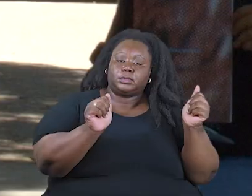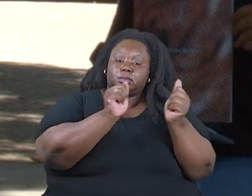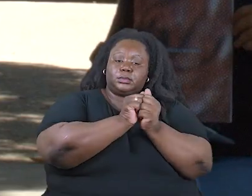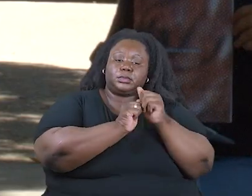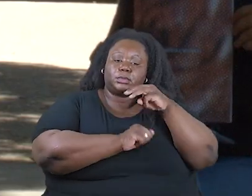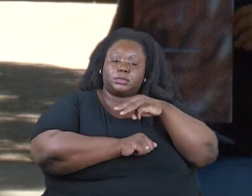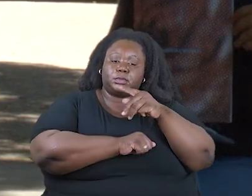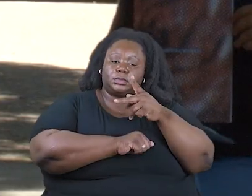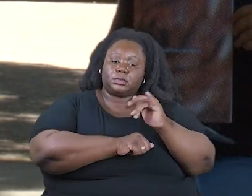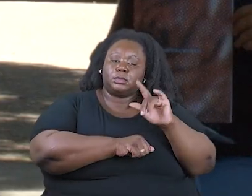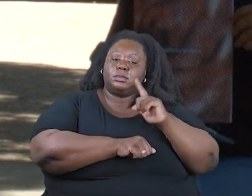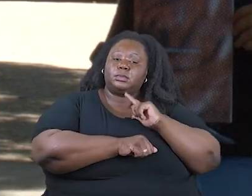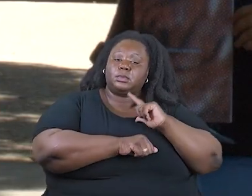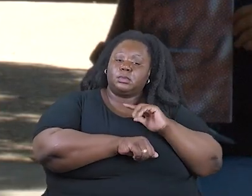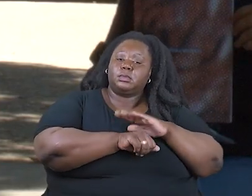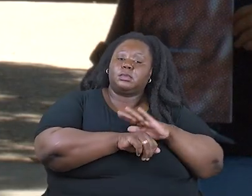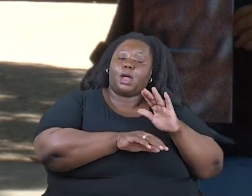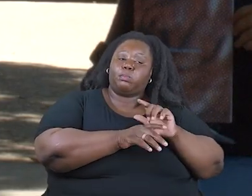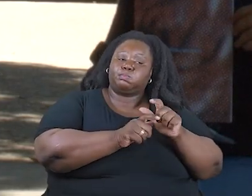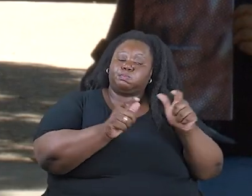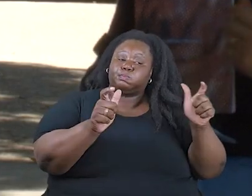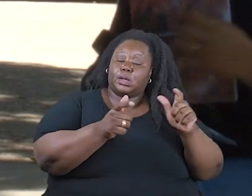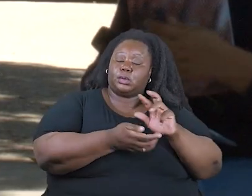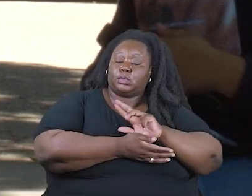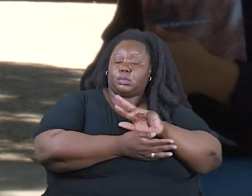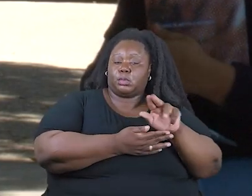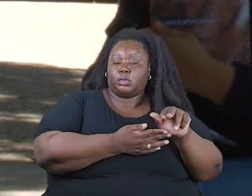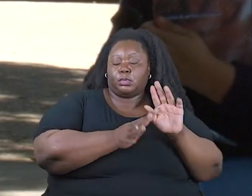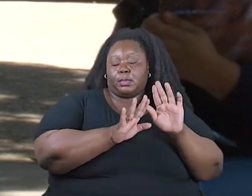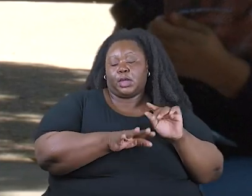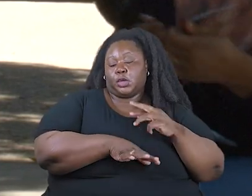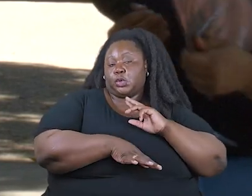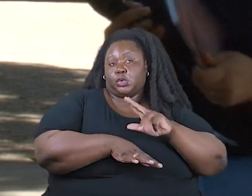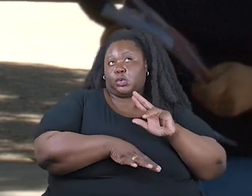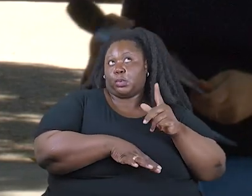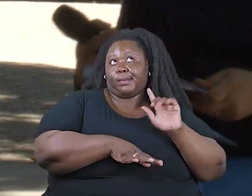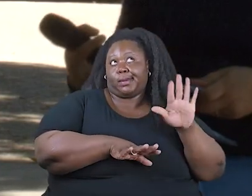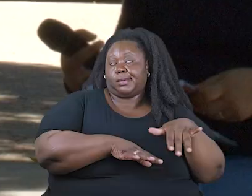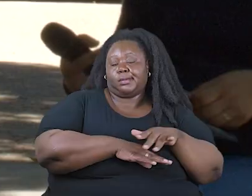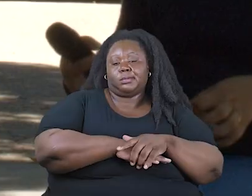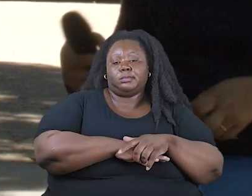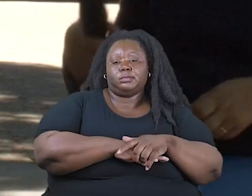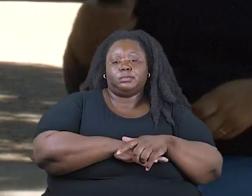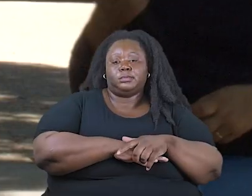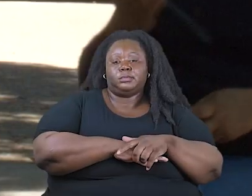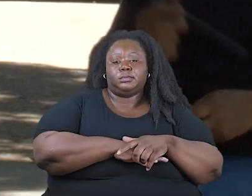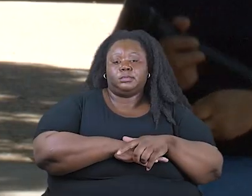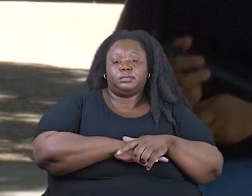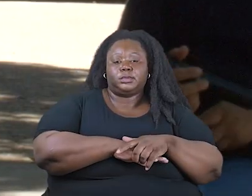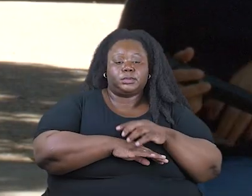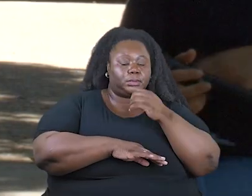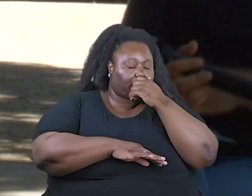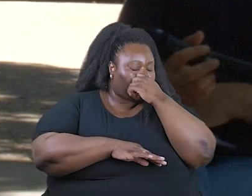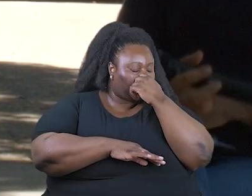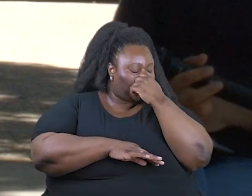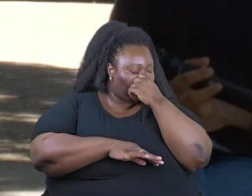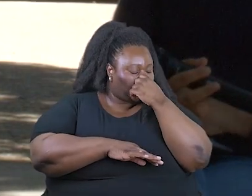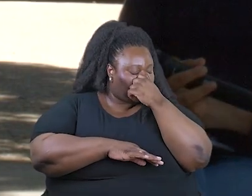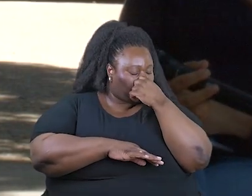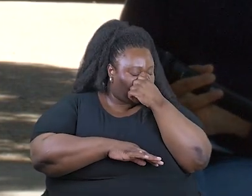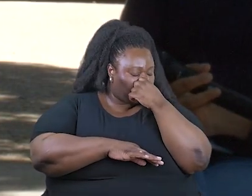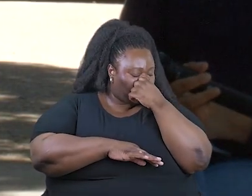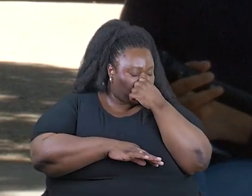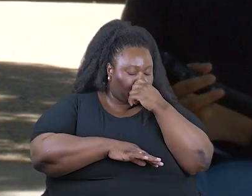com o MAP, eu acho que é o que tem a maior quantidade de múltiplos, mas não é uma coisa assim que ainda que tem